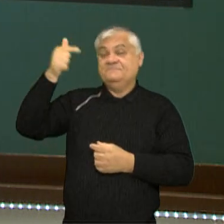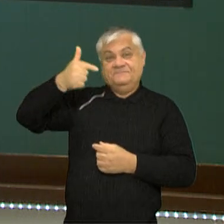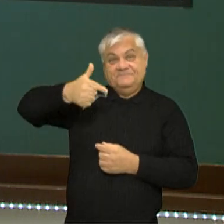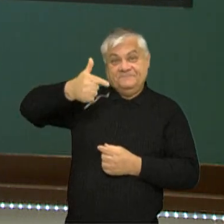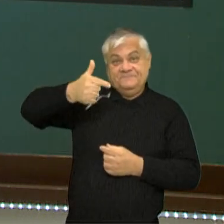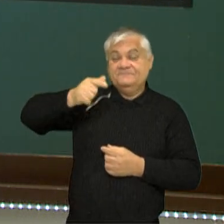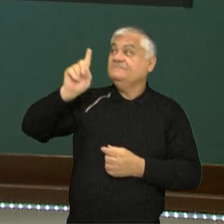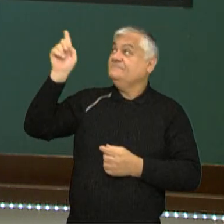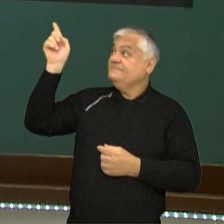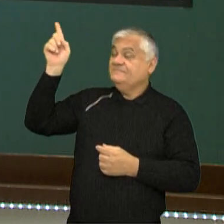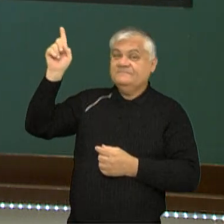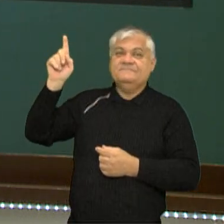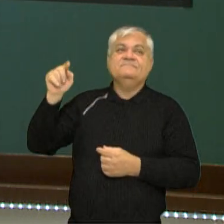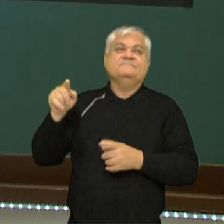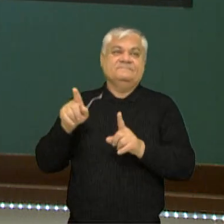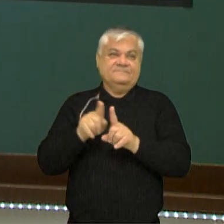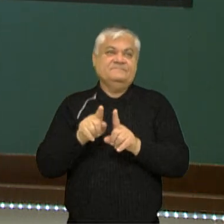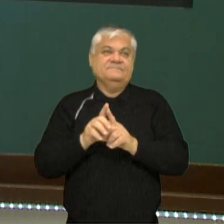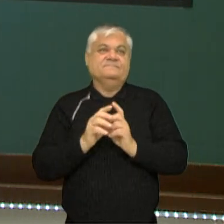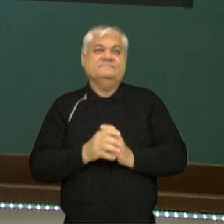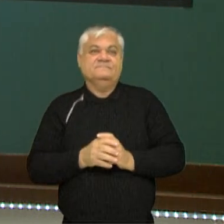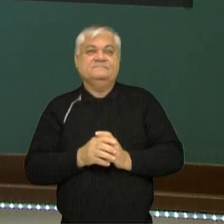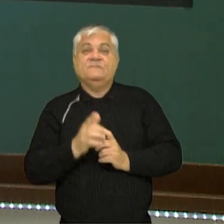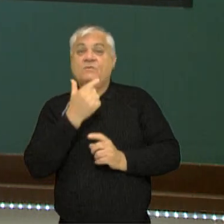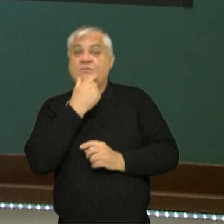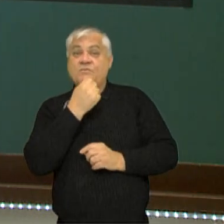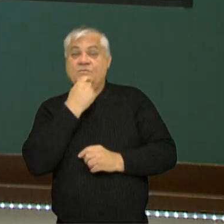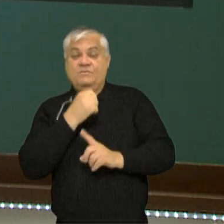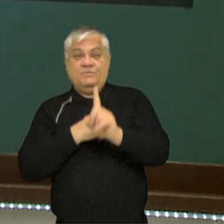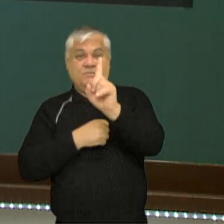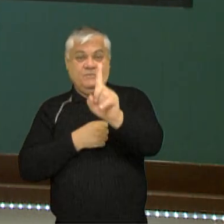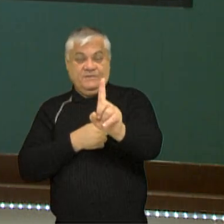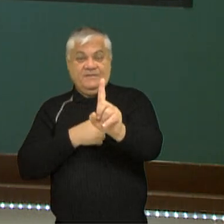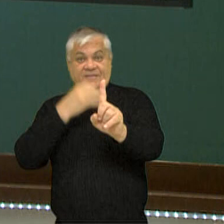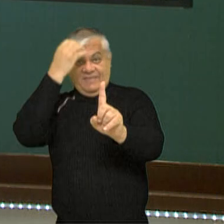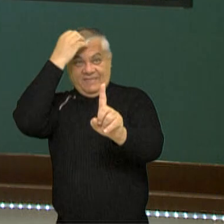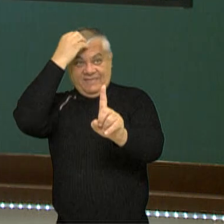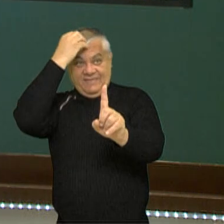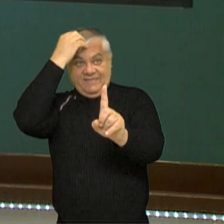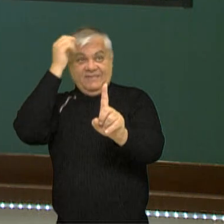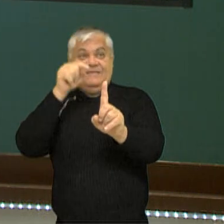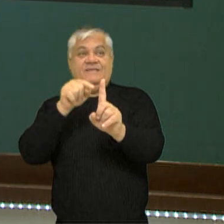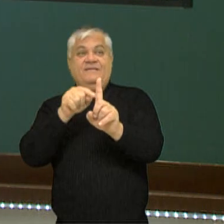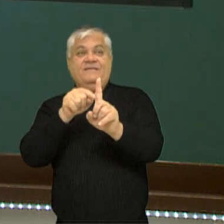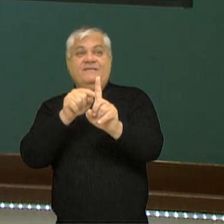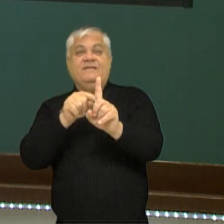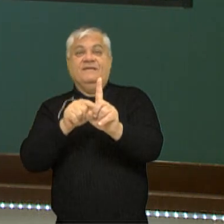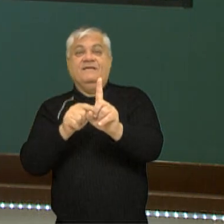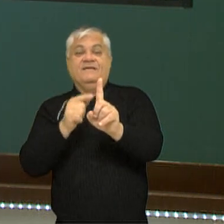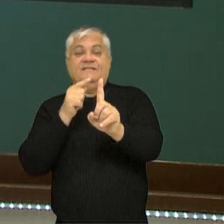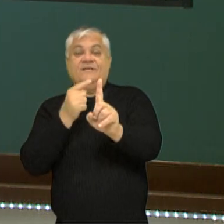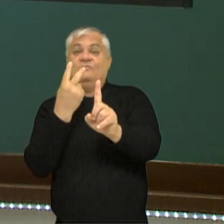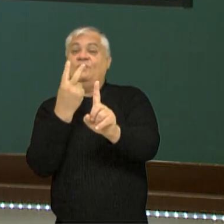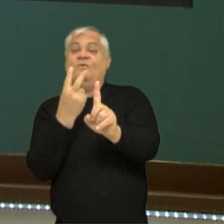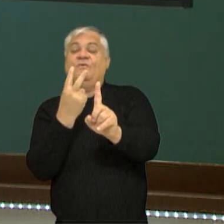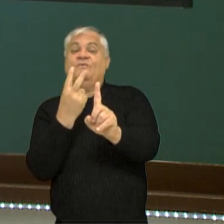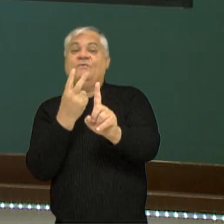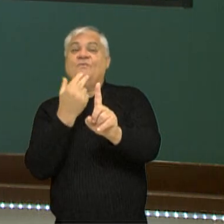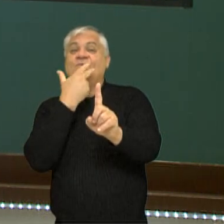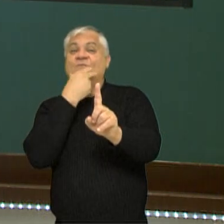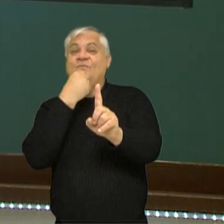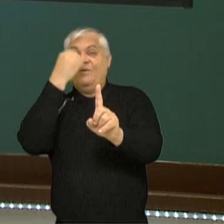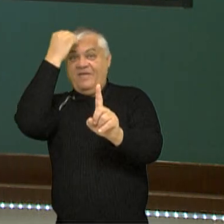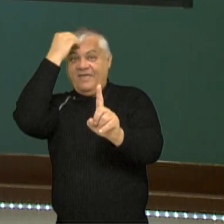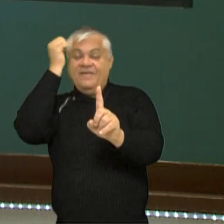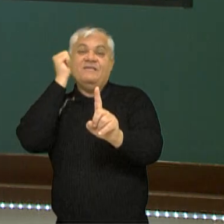vocês viram que aqui é um mate bem elementar, né? A única peça que sobrou para o branco, rei e dama, mas consegue